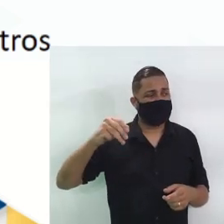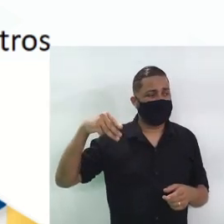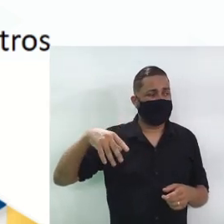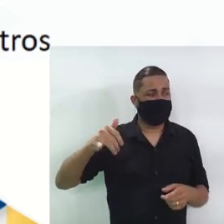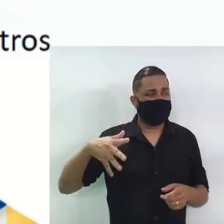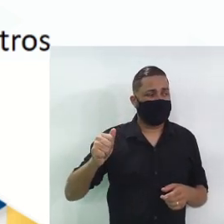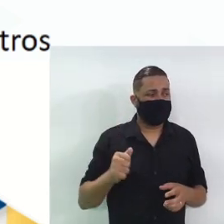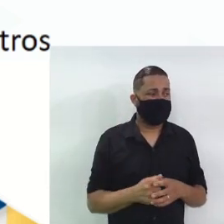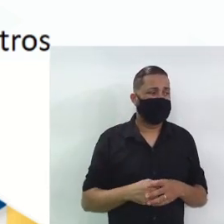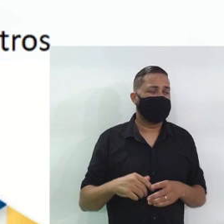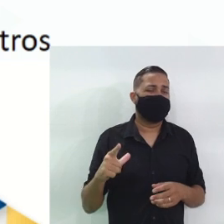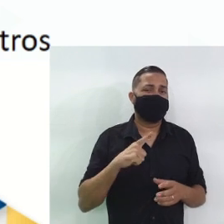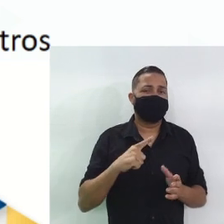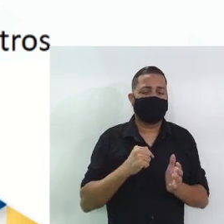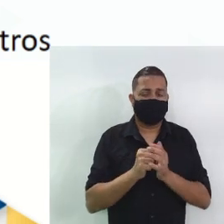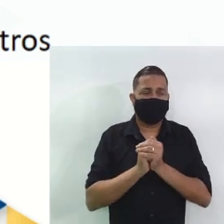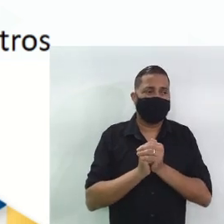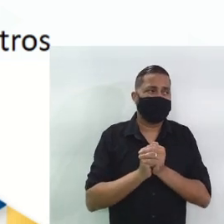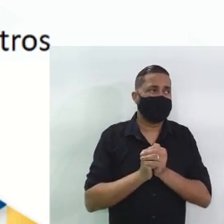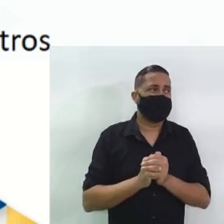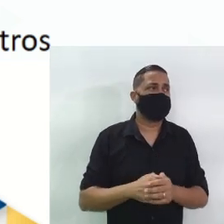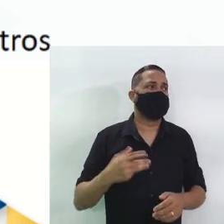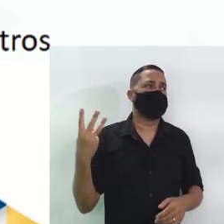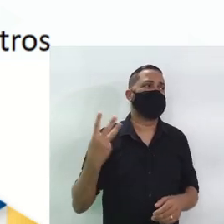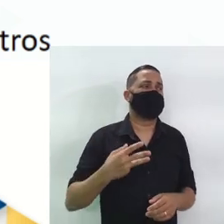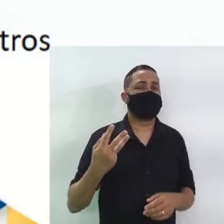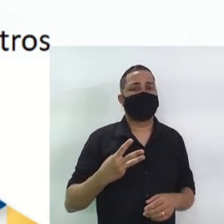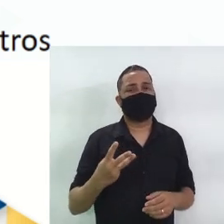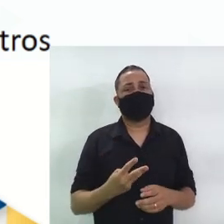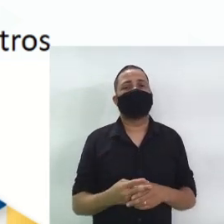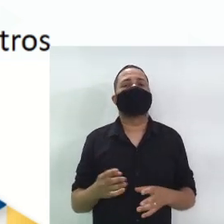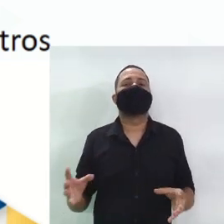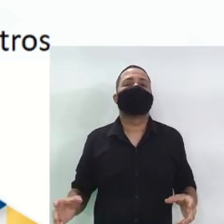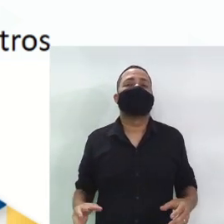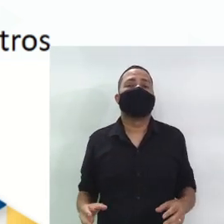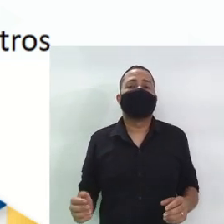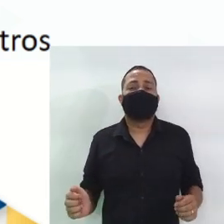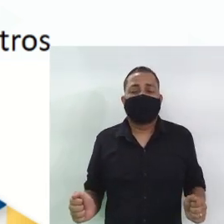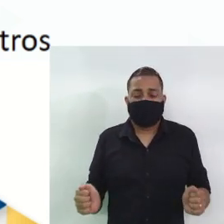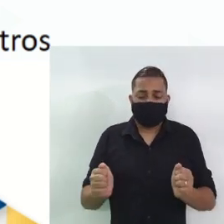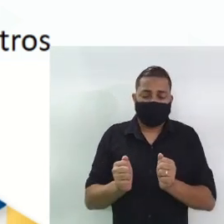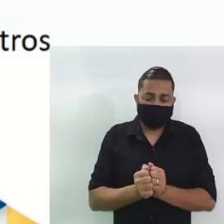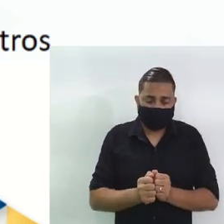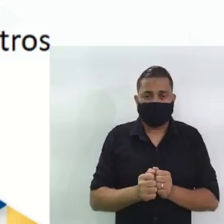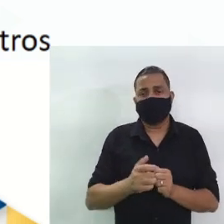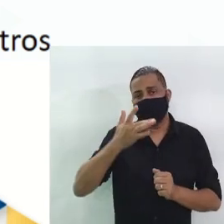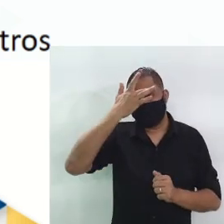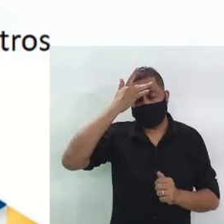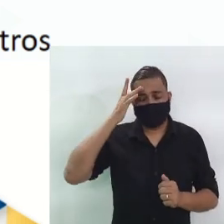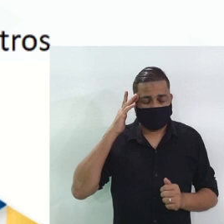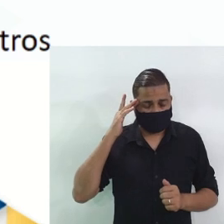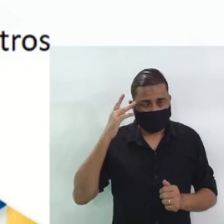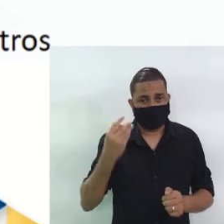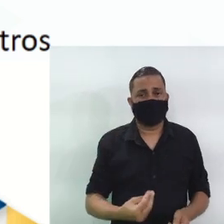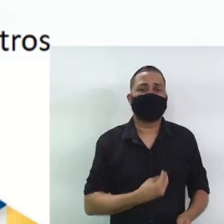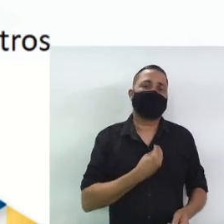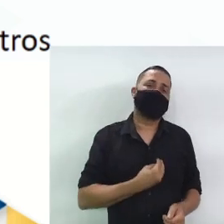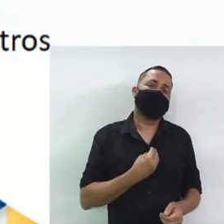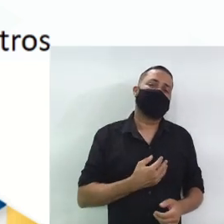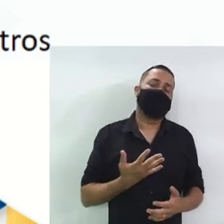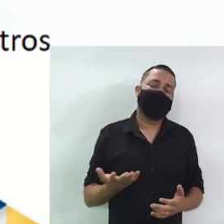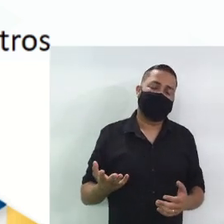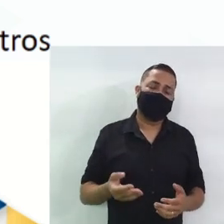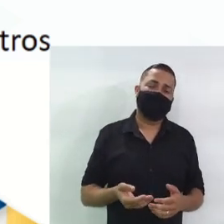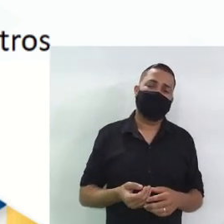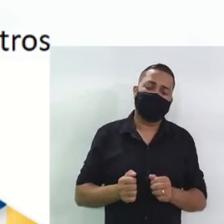nós vimos de devoção. Terceiro, associar-se com pessoas favoráveis à prática. Sempre